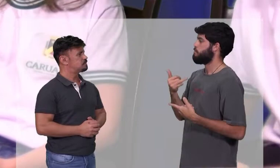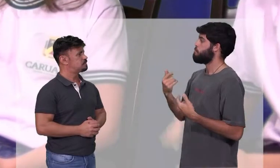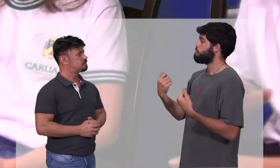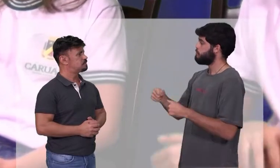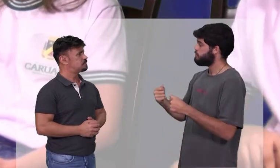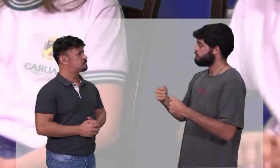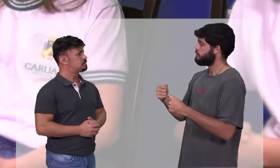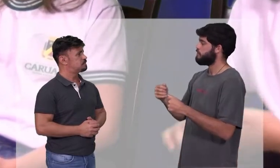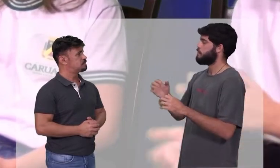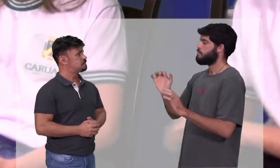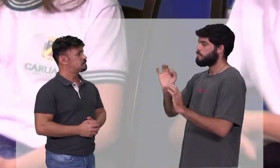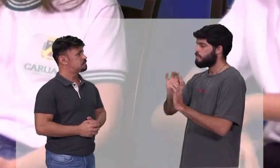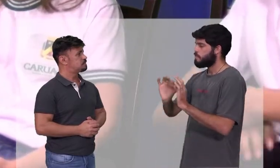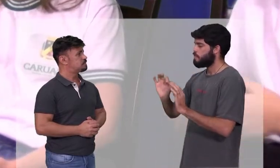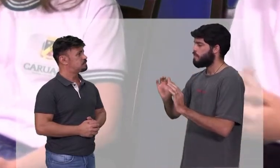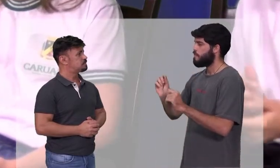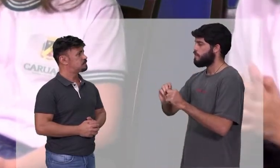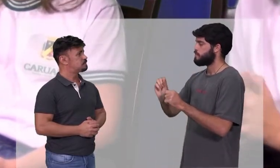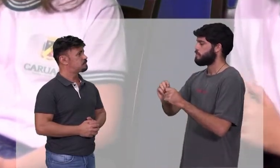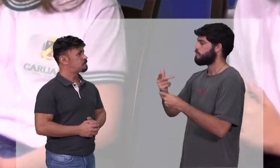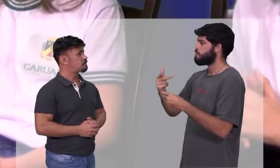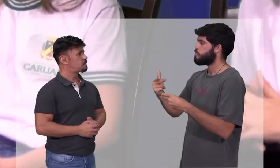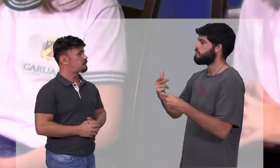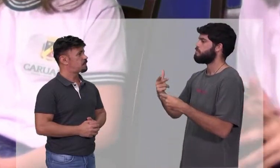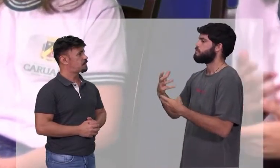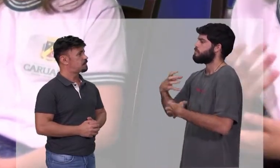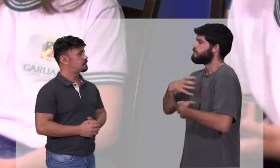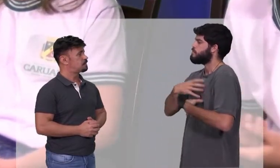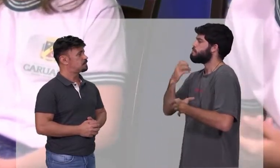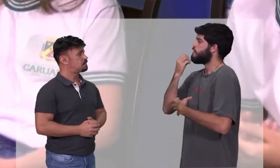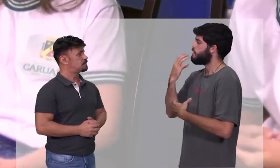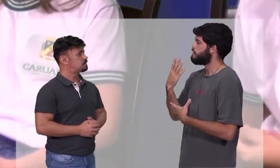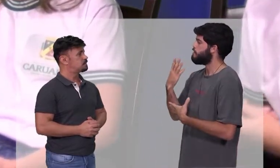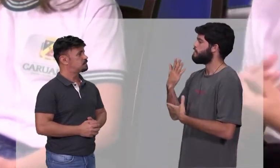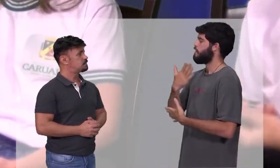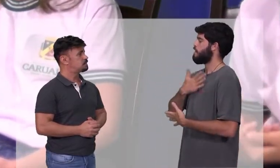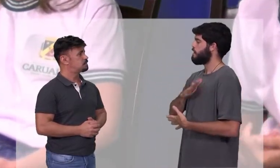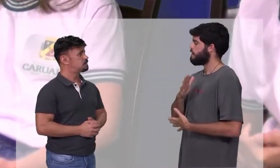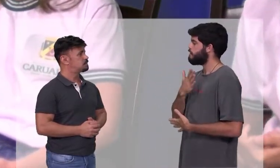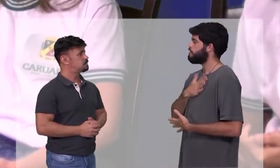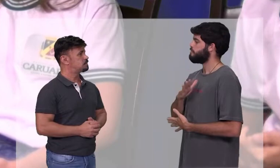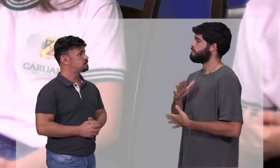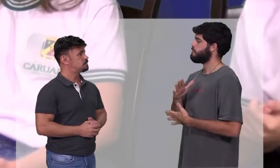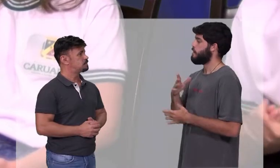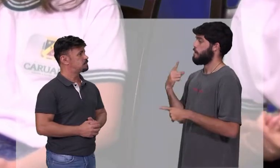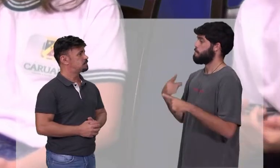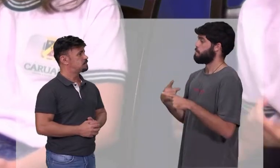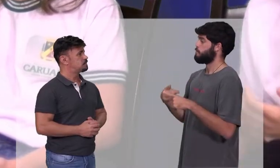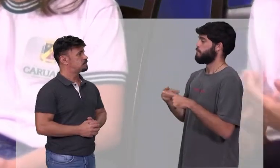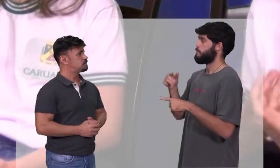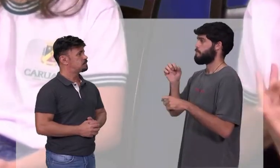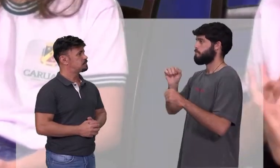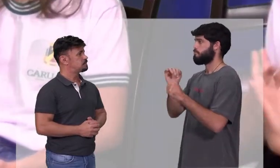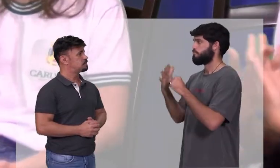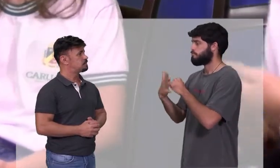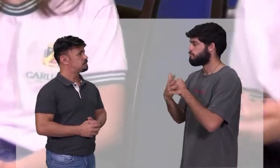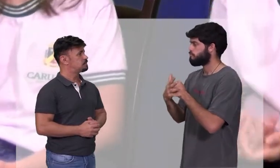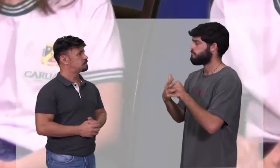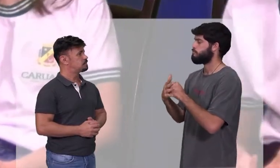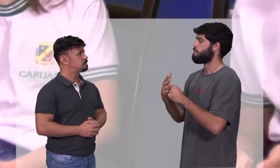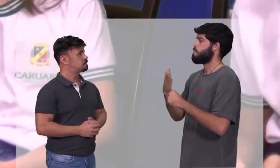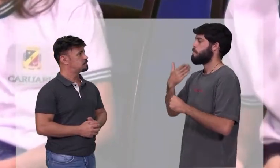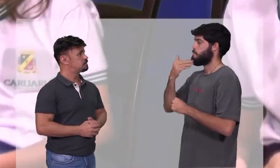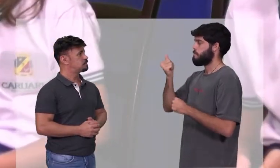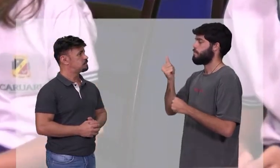triste. Você tem que fazer também as coisas que vão te deixar mais feliz, calmo. Porque durante a quarentena,